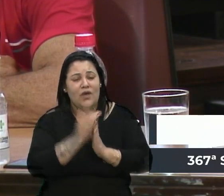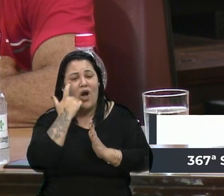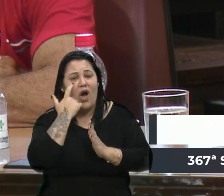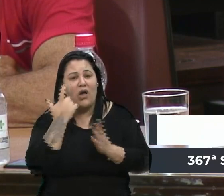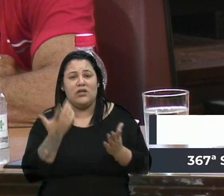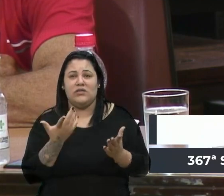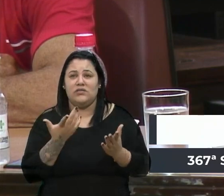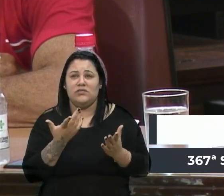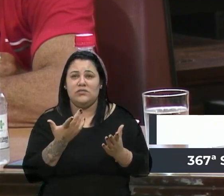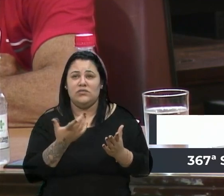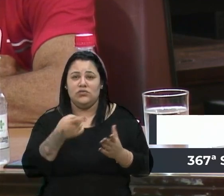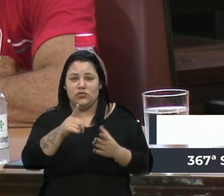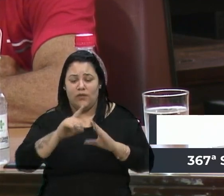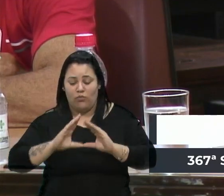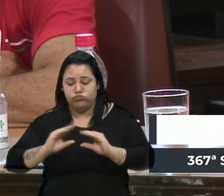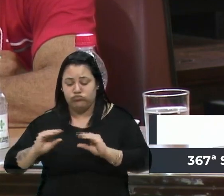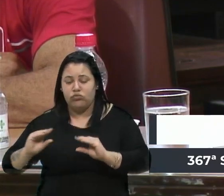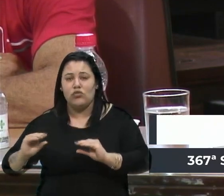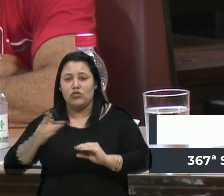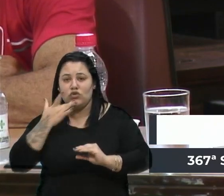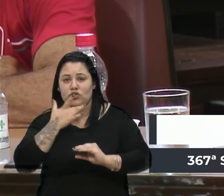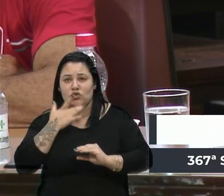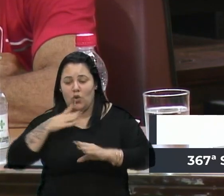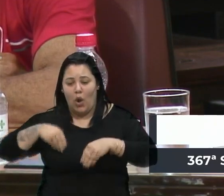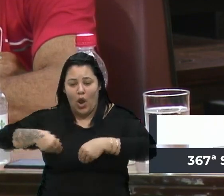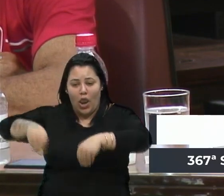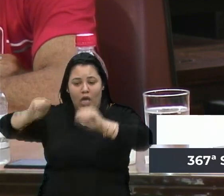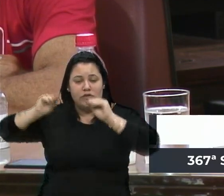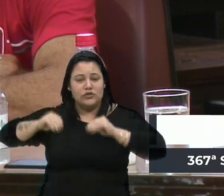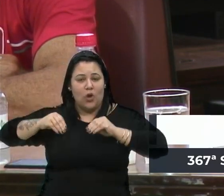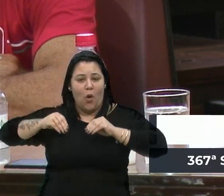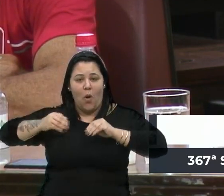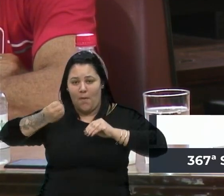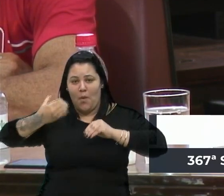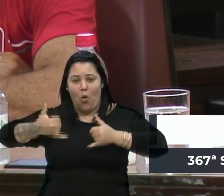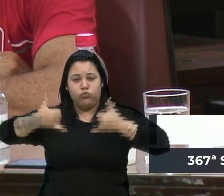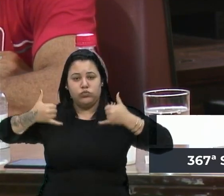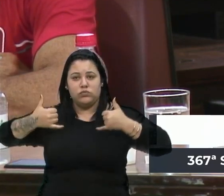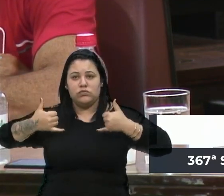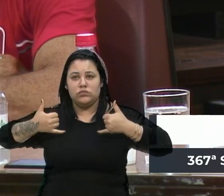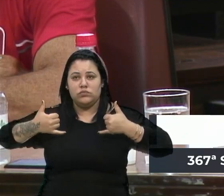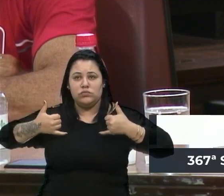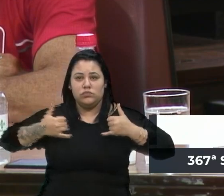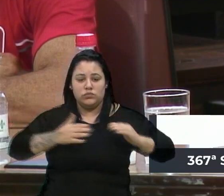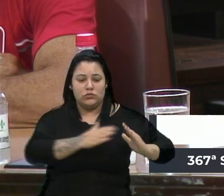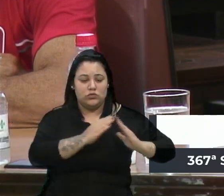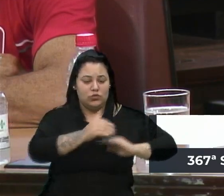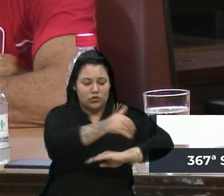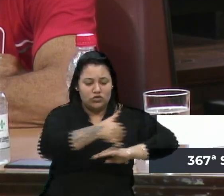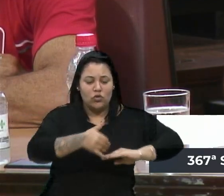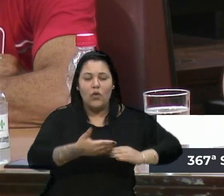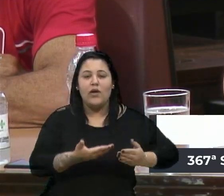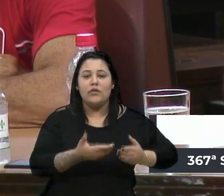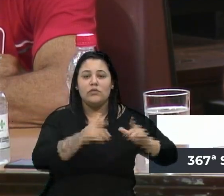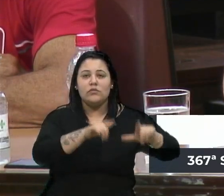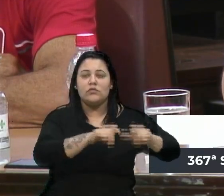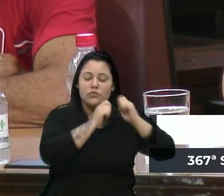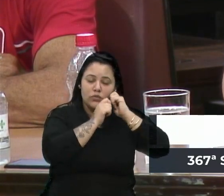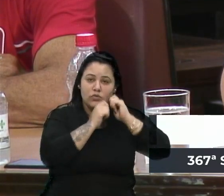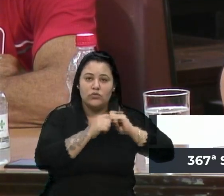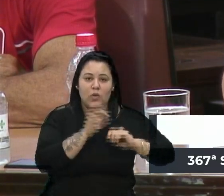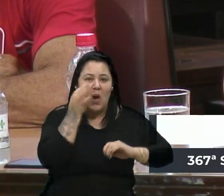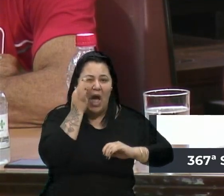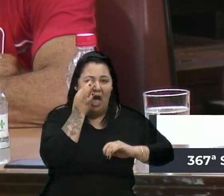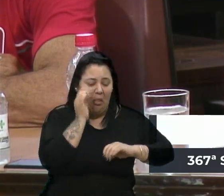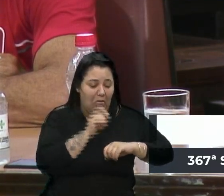dormir no seu colchãozinho com um lençol de linho. Essas pessoas vão dormir aonde? Com os ratos passando por